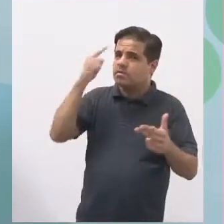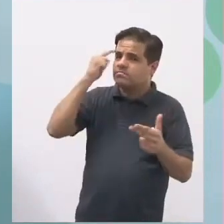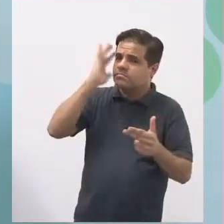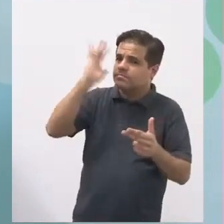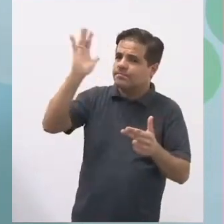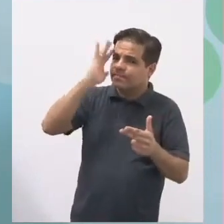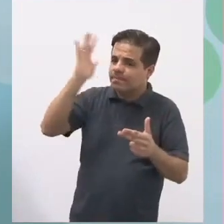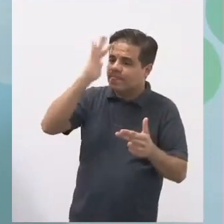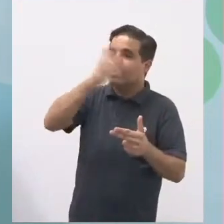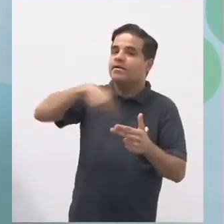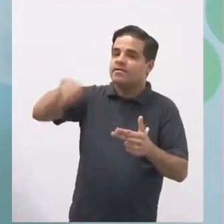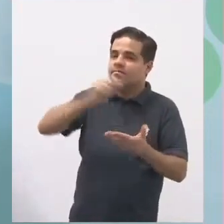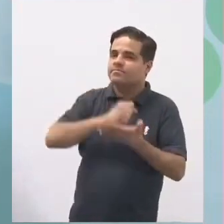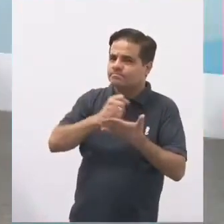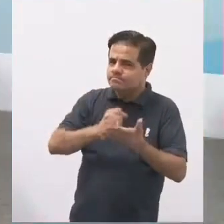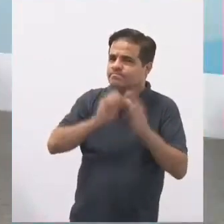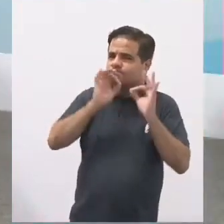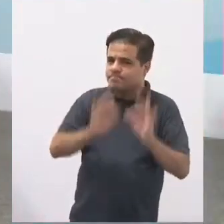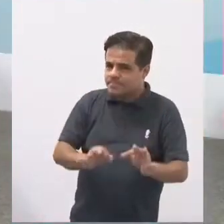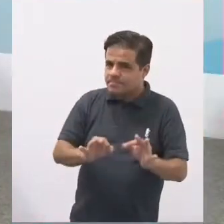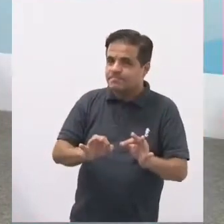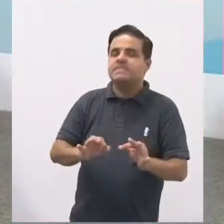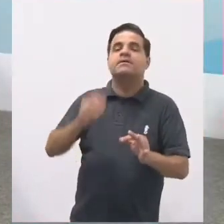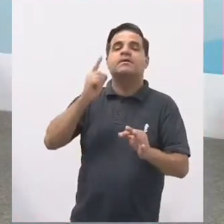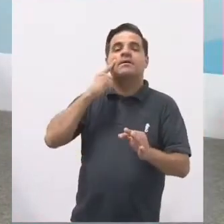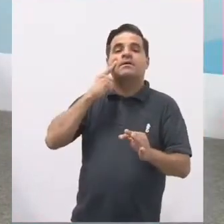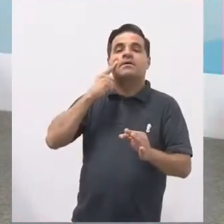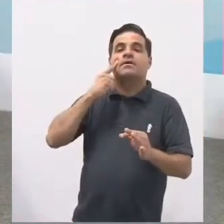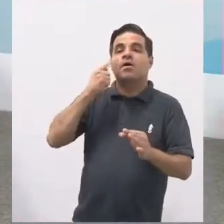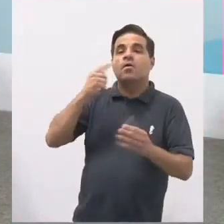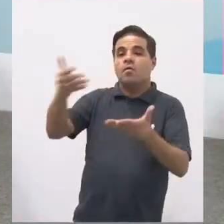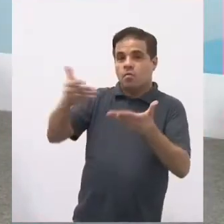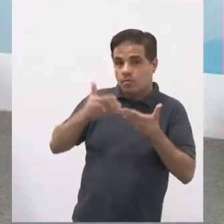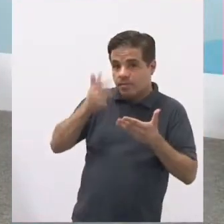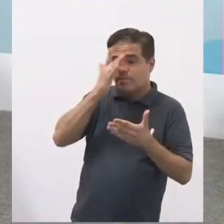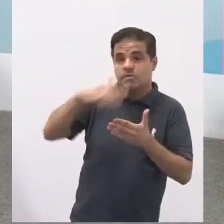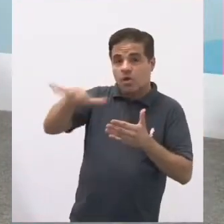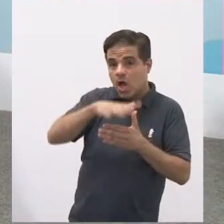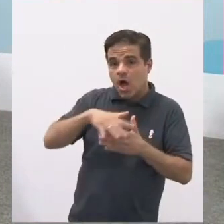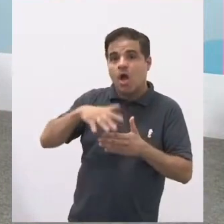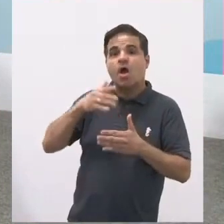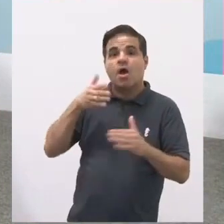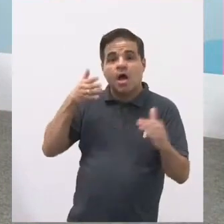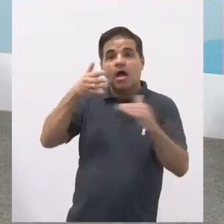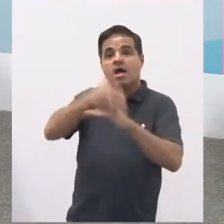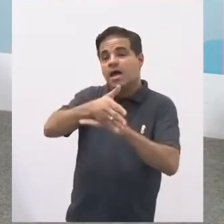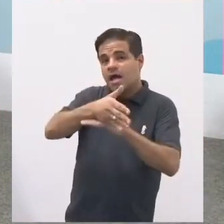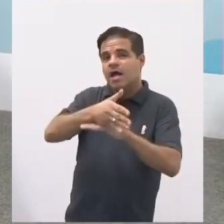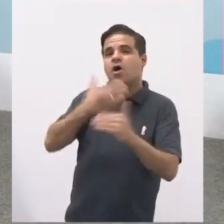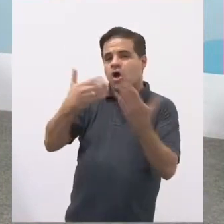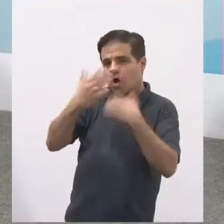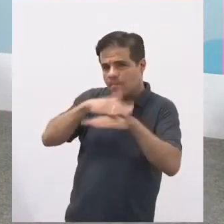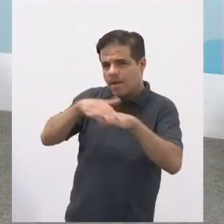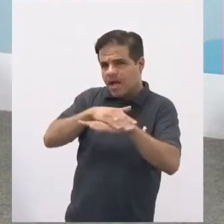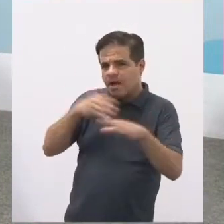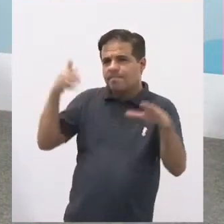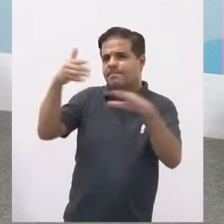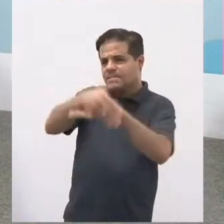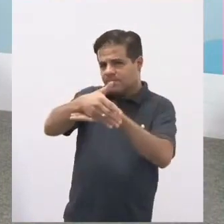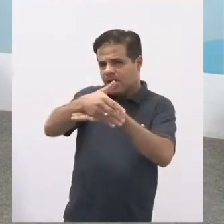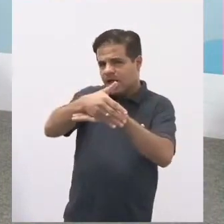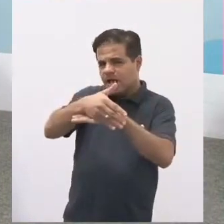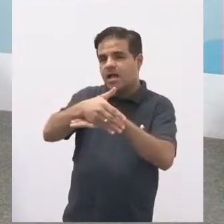se pensar e refletir. Em cima disso, Marcelo, vamos convidar o pessoal que está com a gente para entrar aqui na nossa conversa e participar